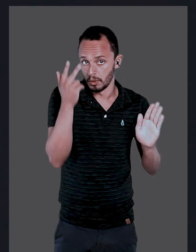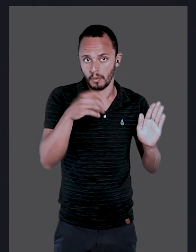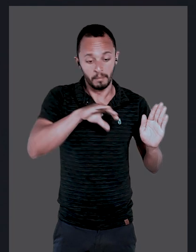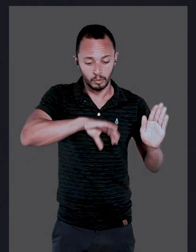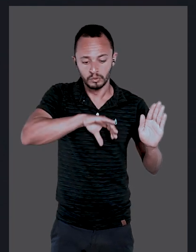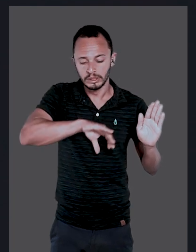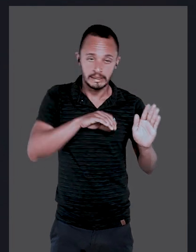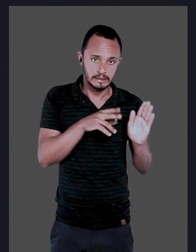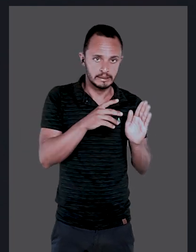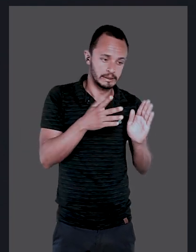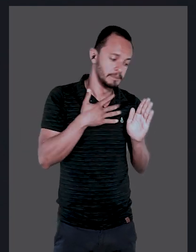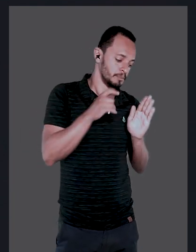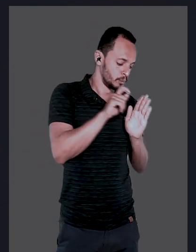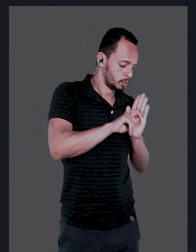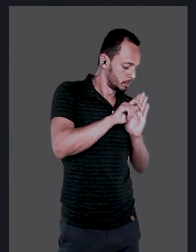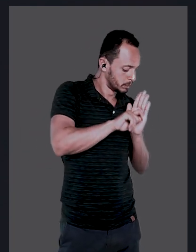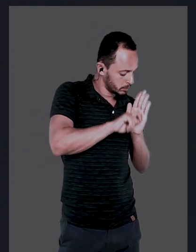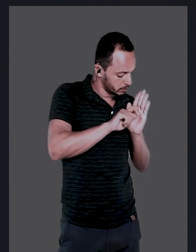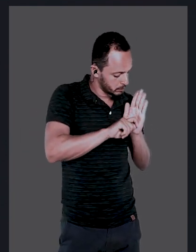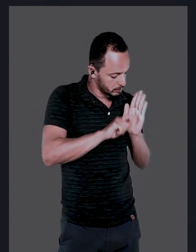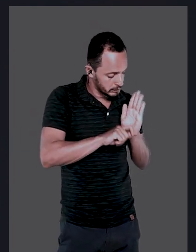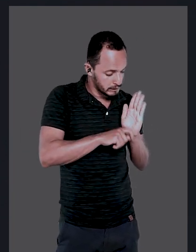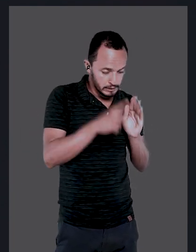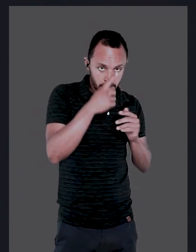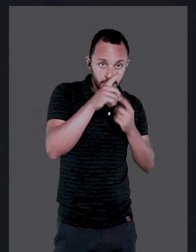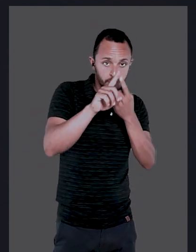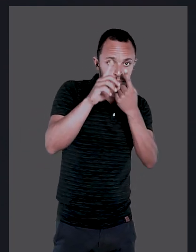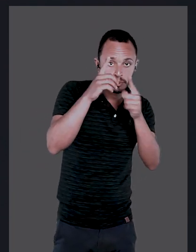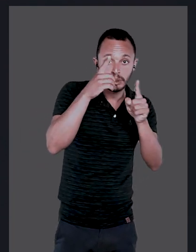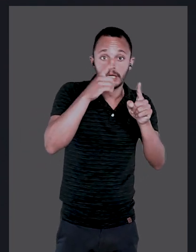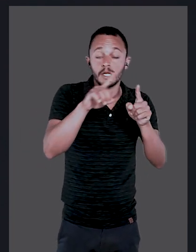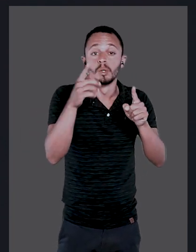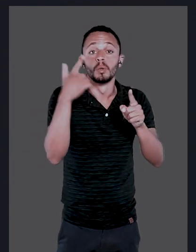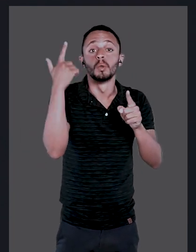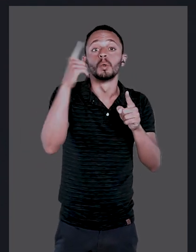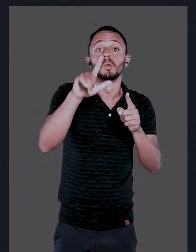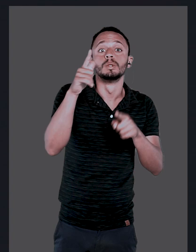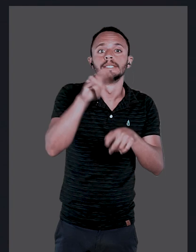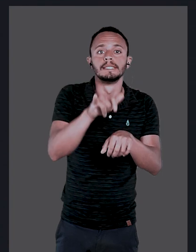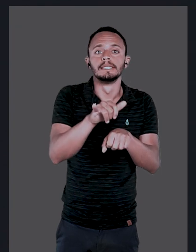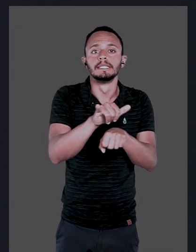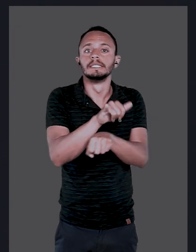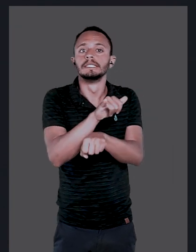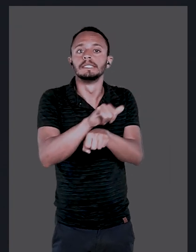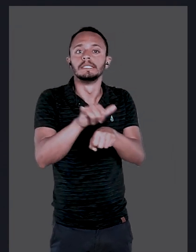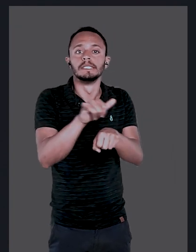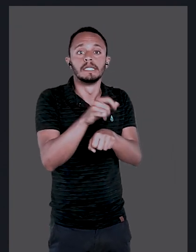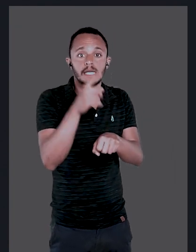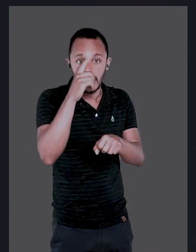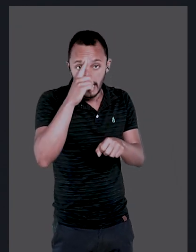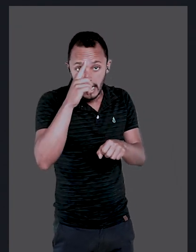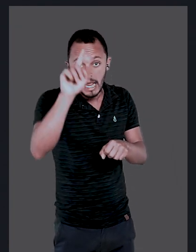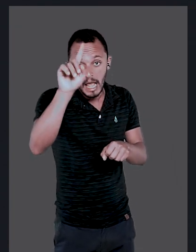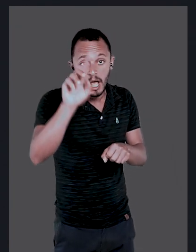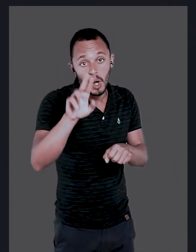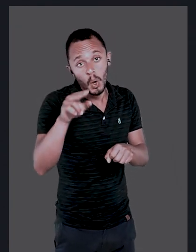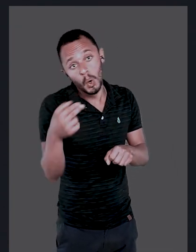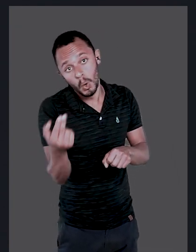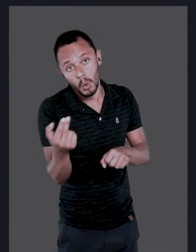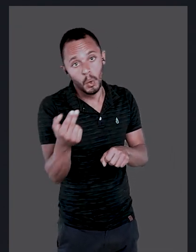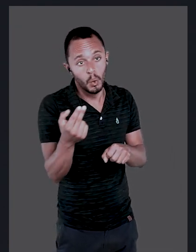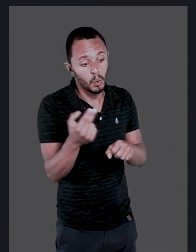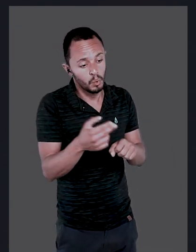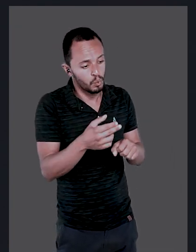consigo usar, digamos assim, é a possibilidade de, dentro da língua portuguesa, inventar